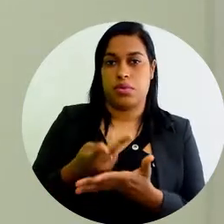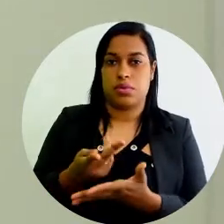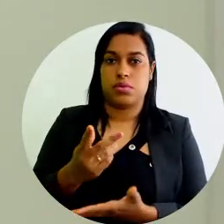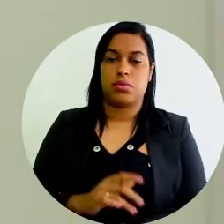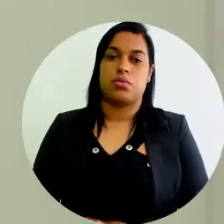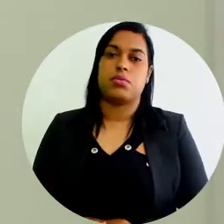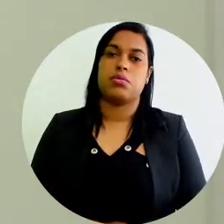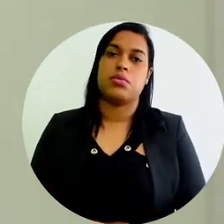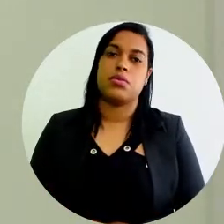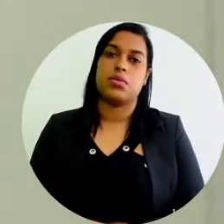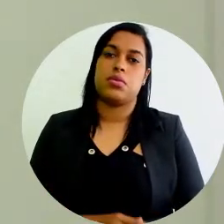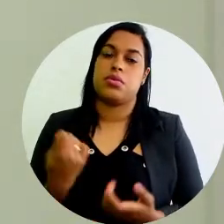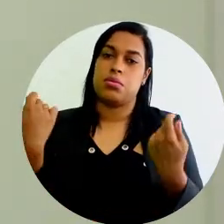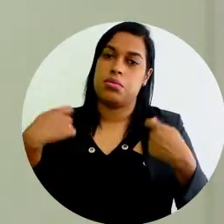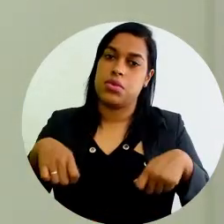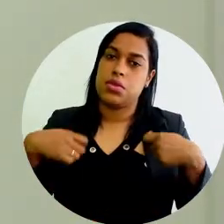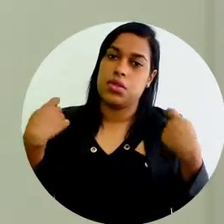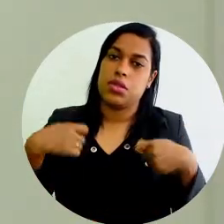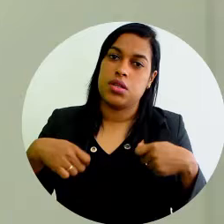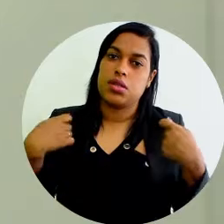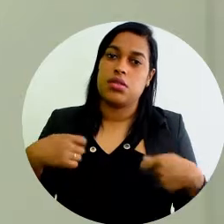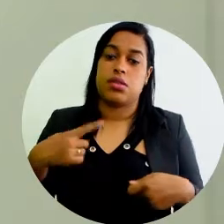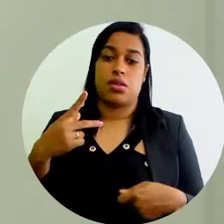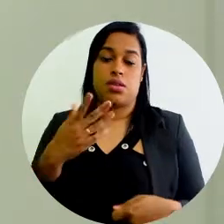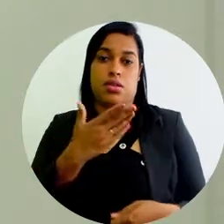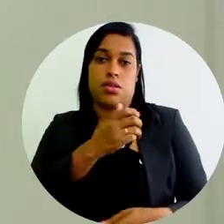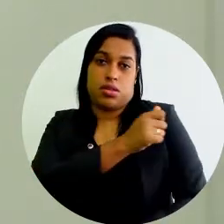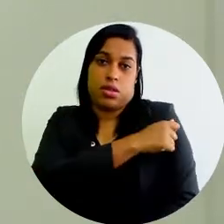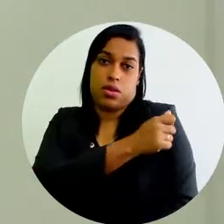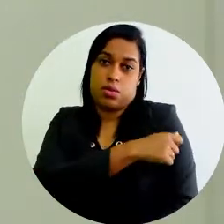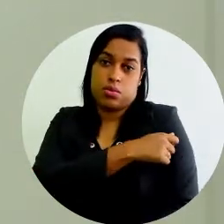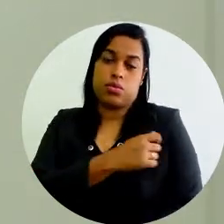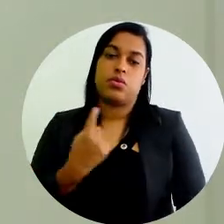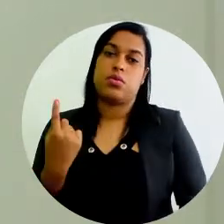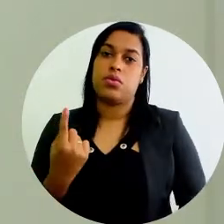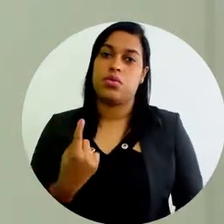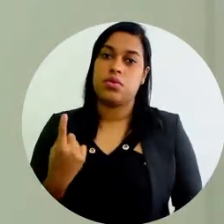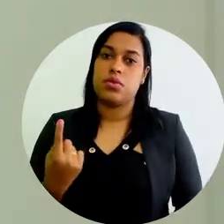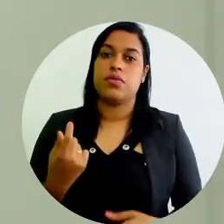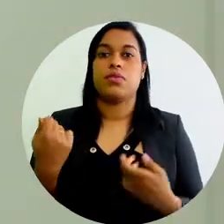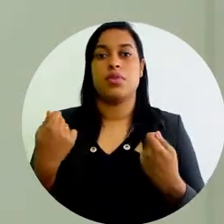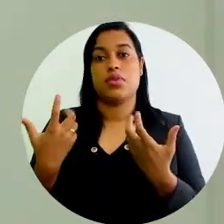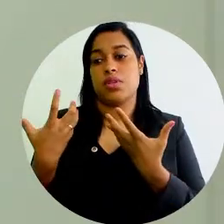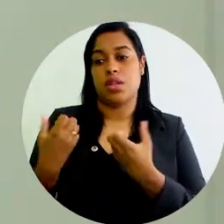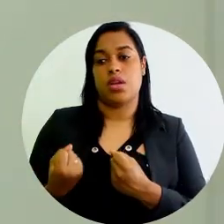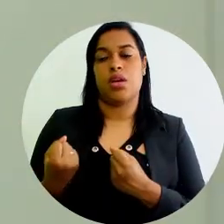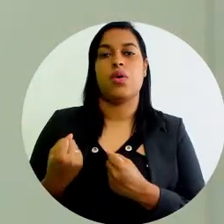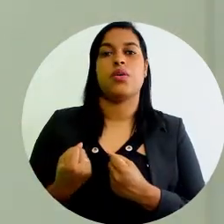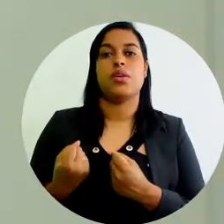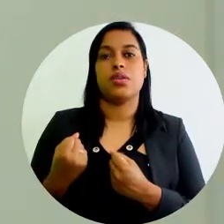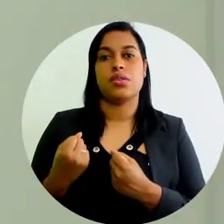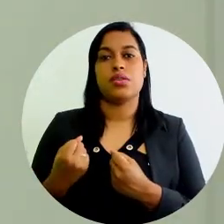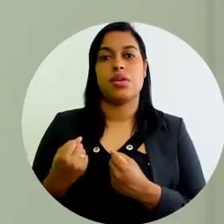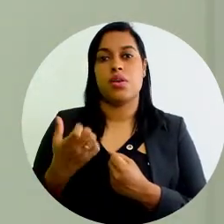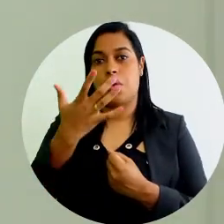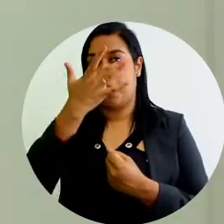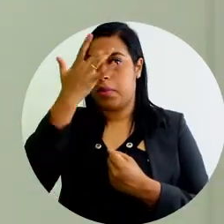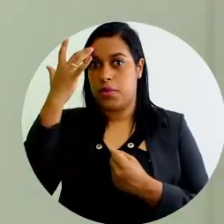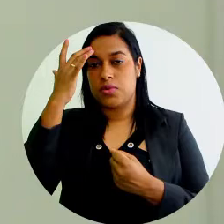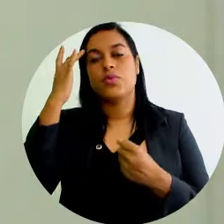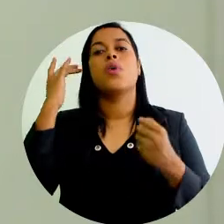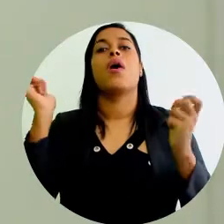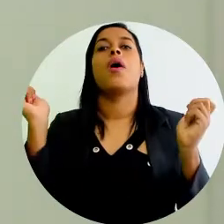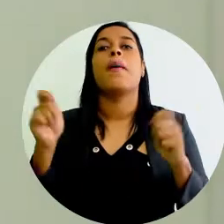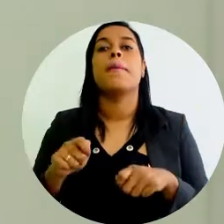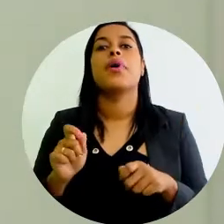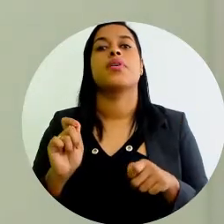ocorram e é necessário que este estudante, que o indivíduo, ele se reconheça como